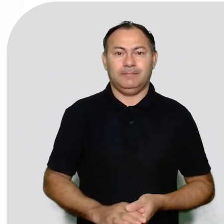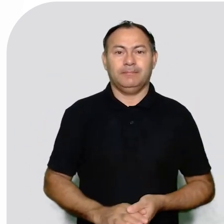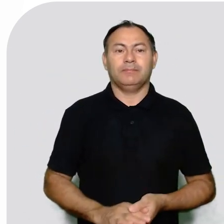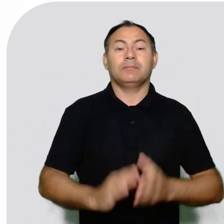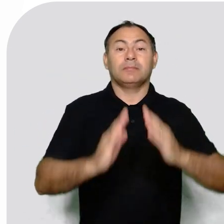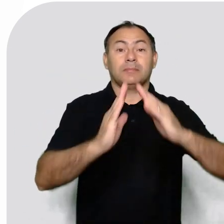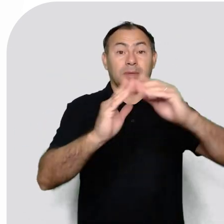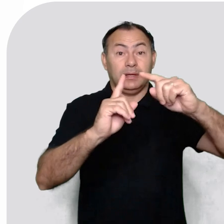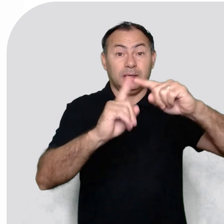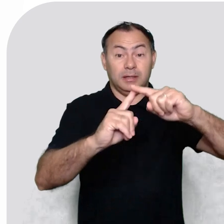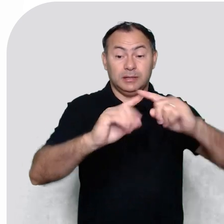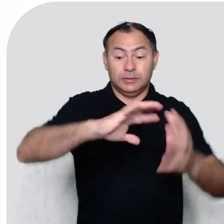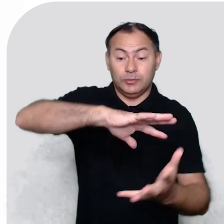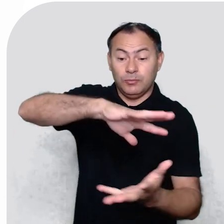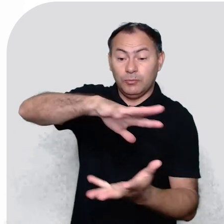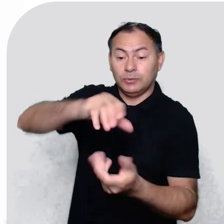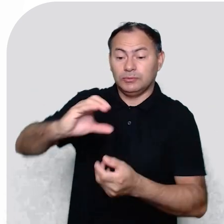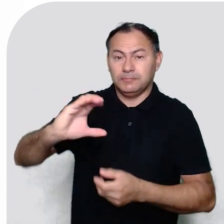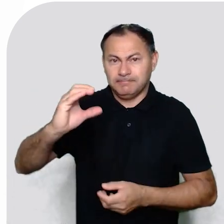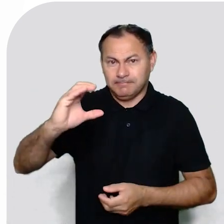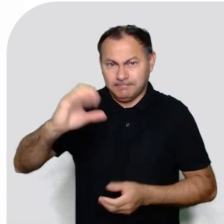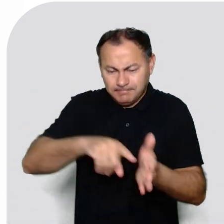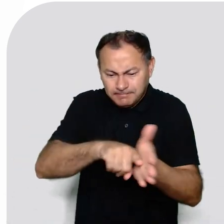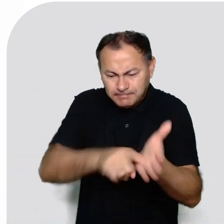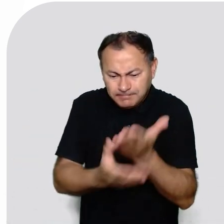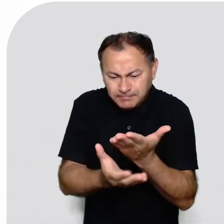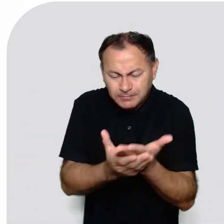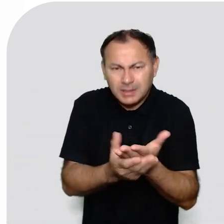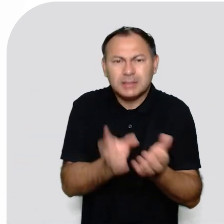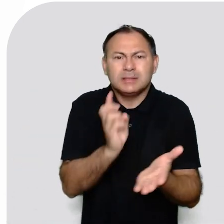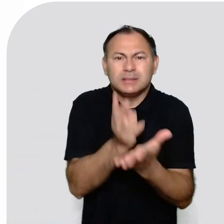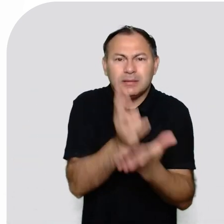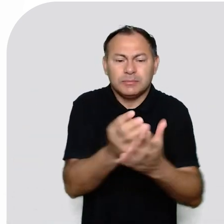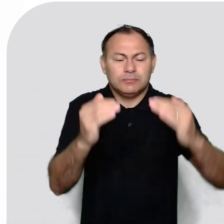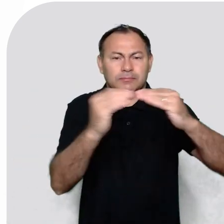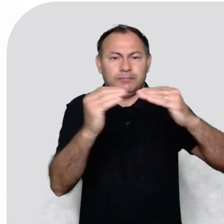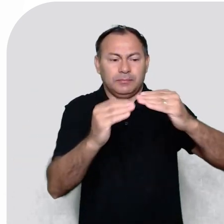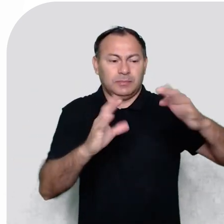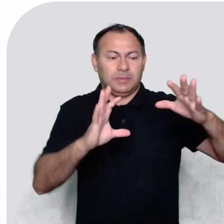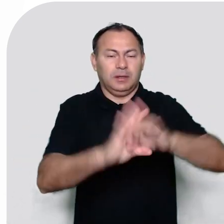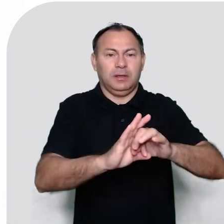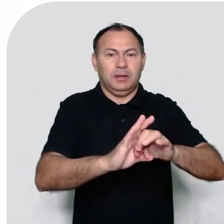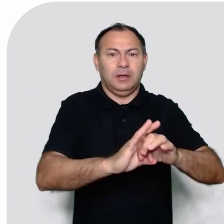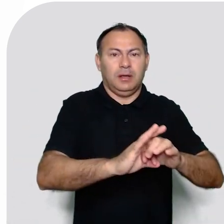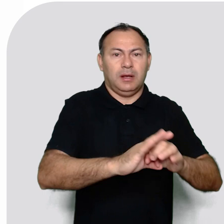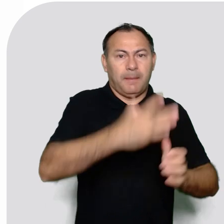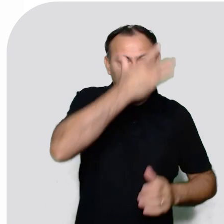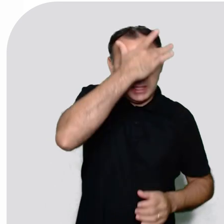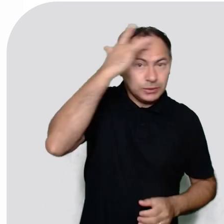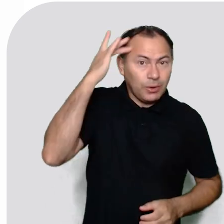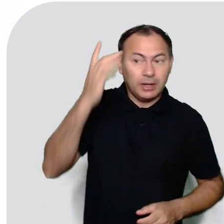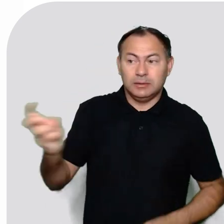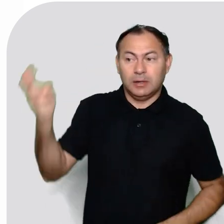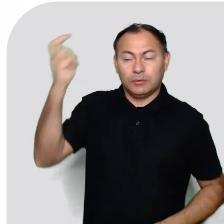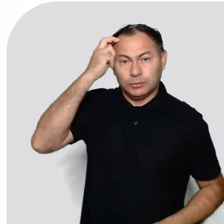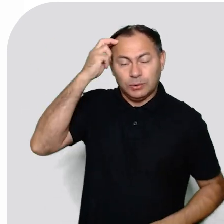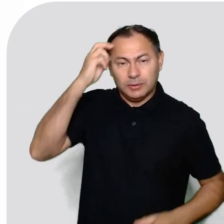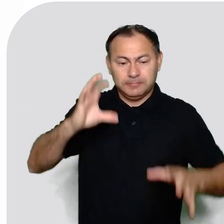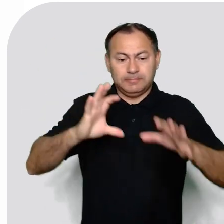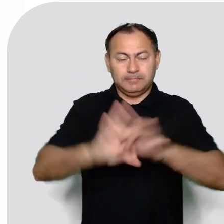A Igreja e o mundo científico sempre concordaram que o vínculo entre o homem e a cultura é um